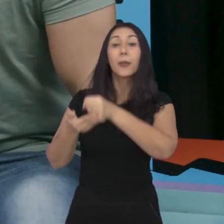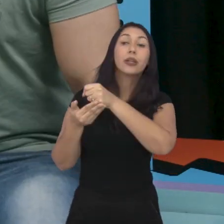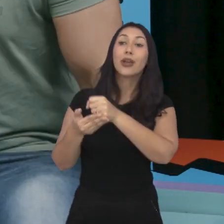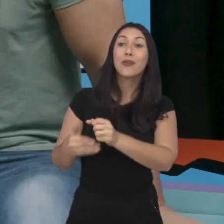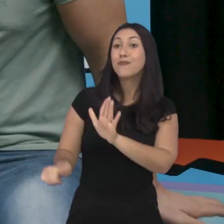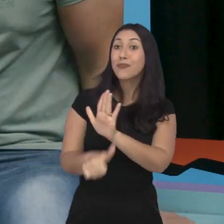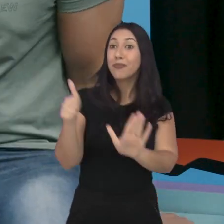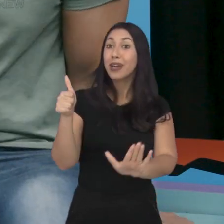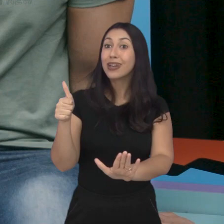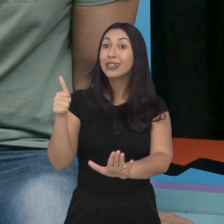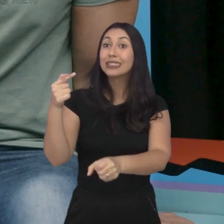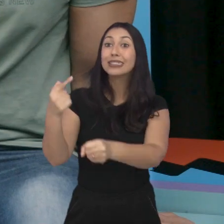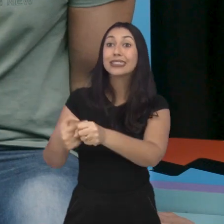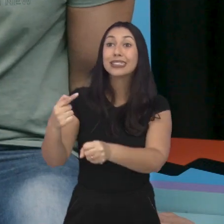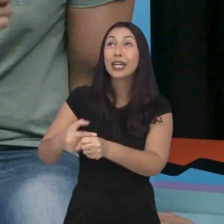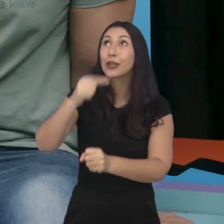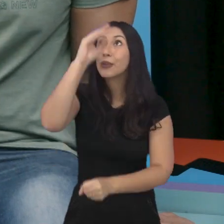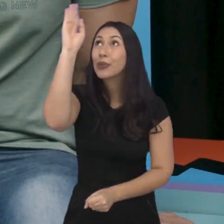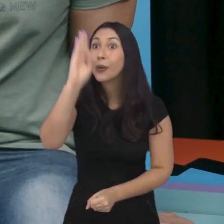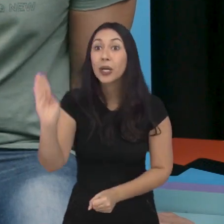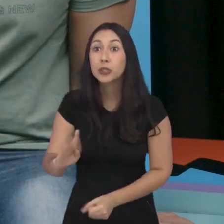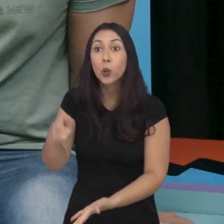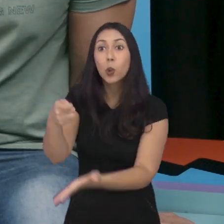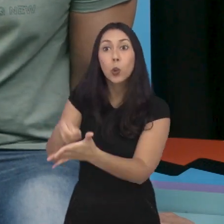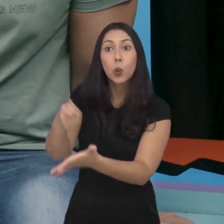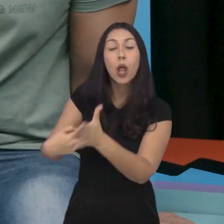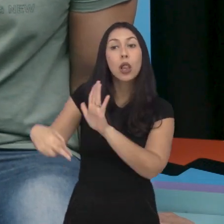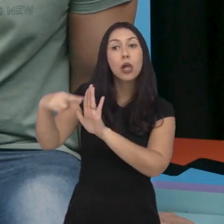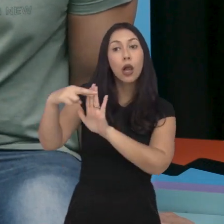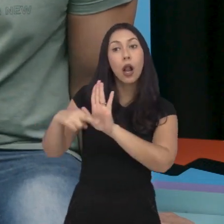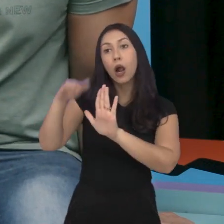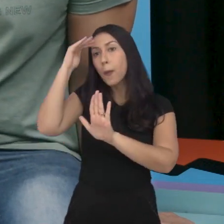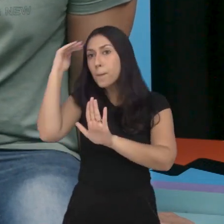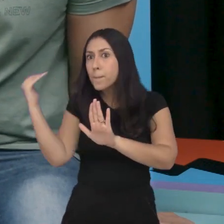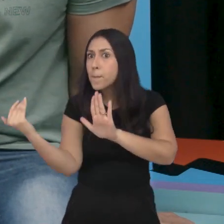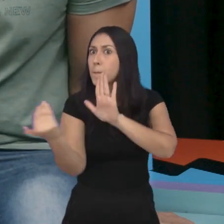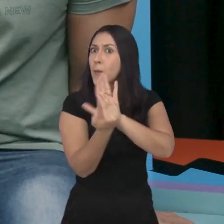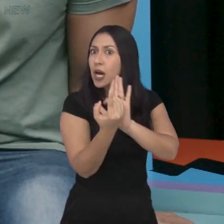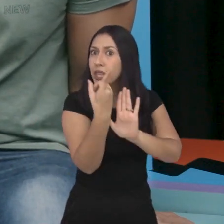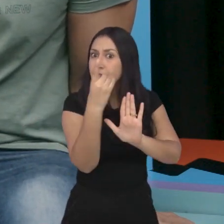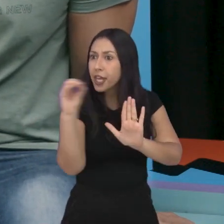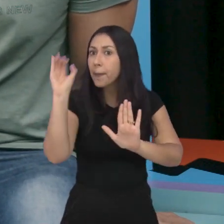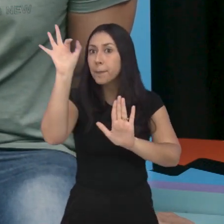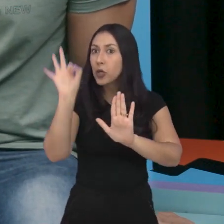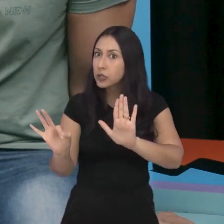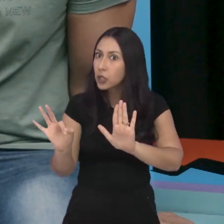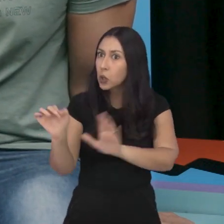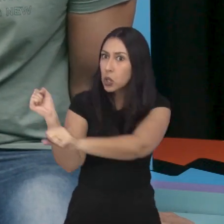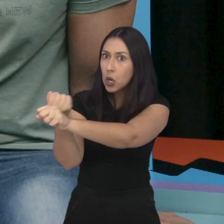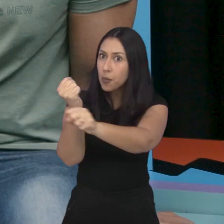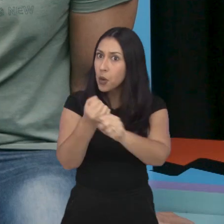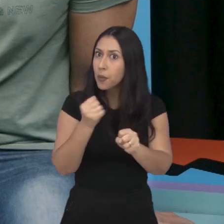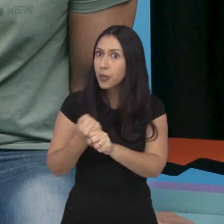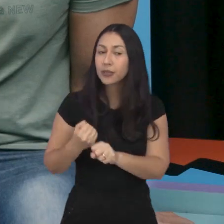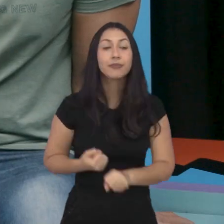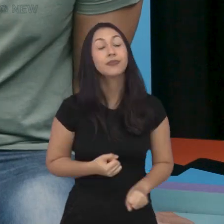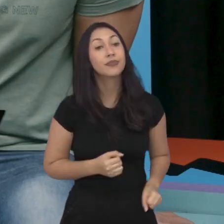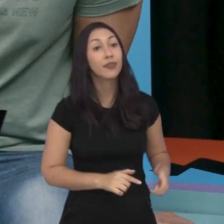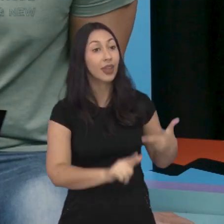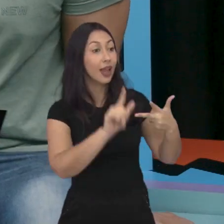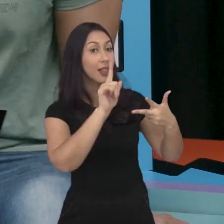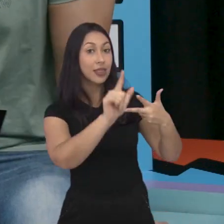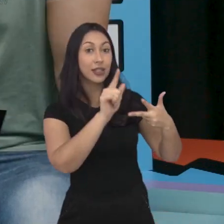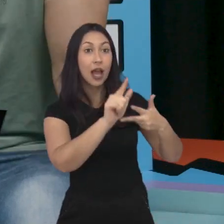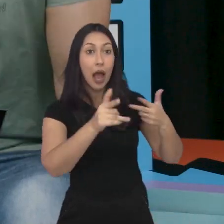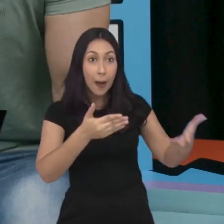sustentabilidade e é considerada a primeira cidade do Brasil que exige que essas regras sejam respeitadas em 100% das obras?